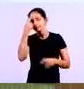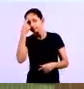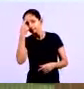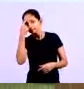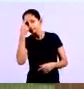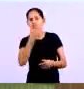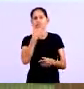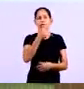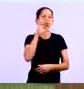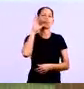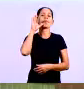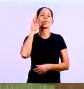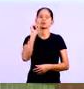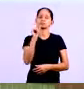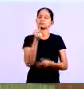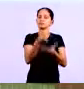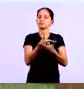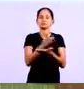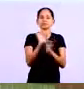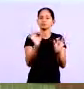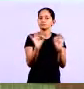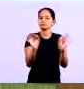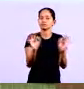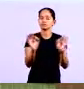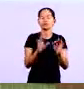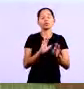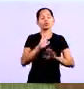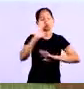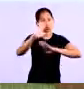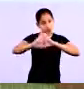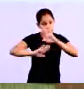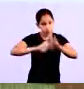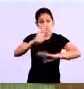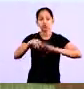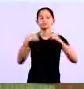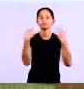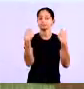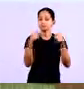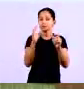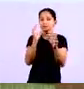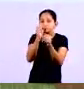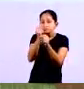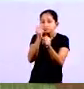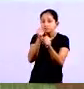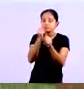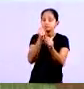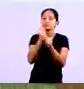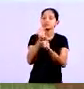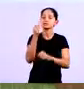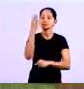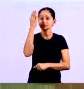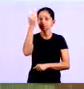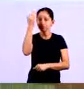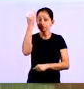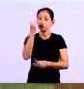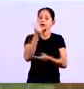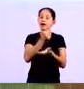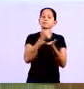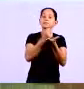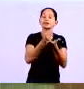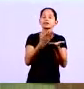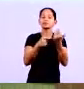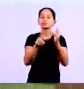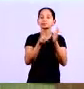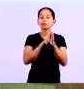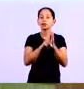sonegar. Fica louco, começa a sonegar. Então, assim, procure o seu contador, aprenda. Vocês vão aprender a calcular em base os dois